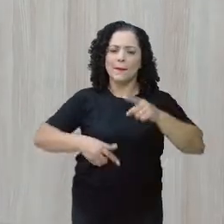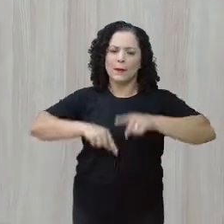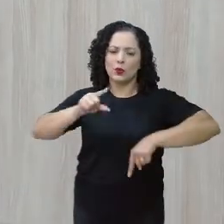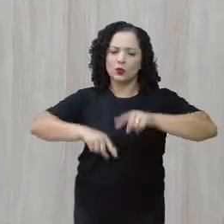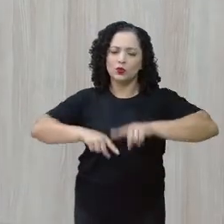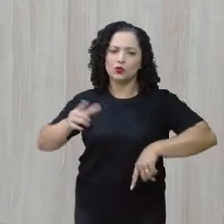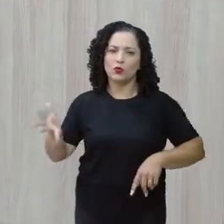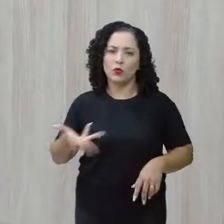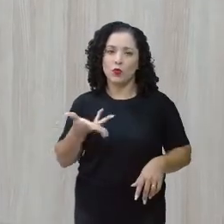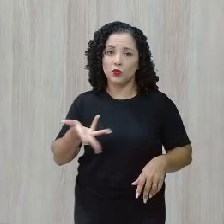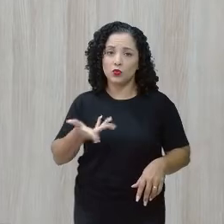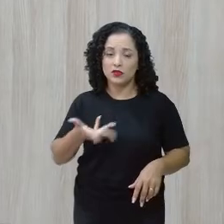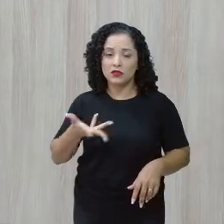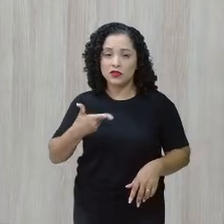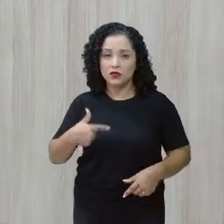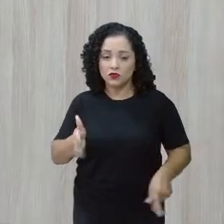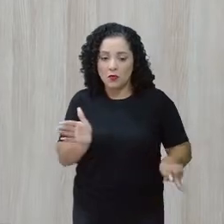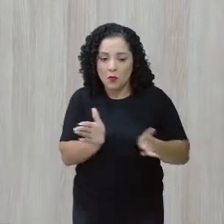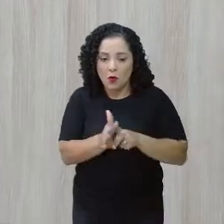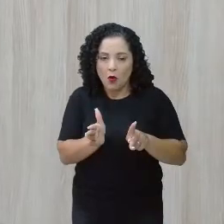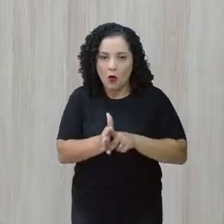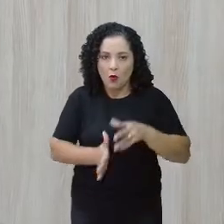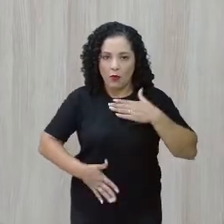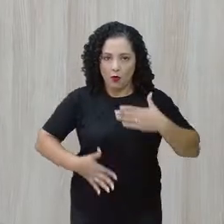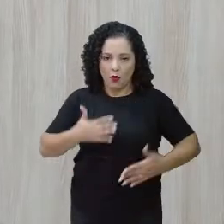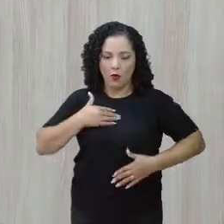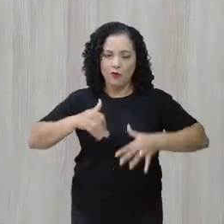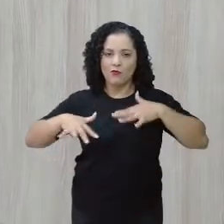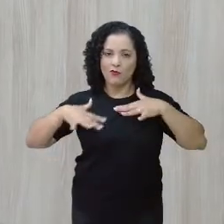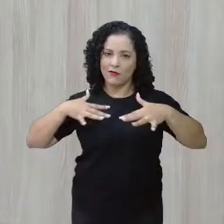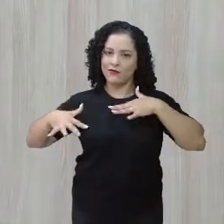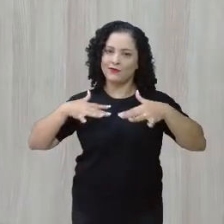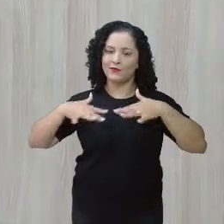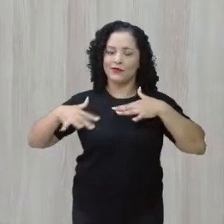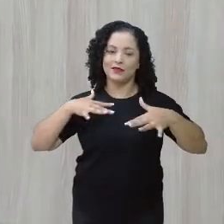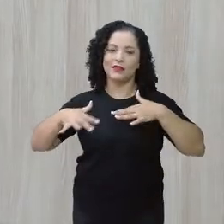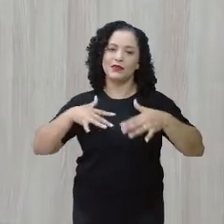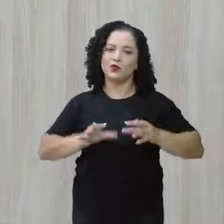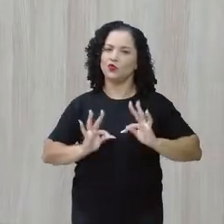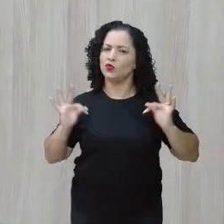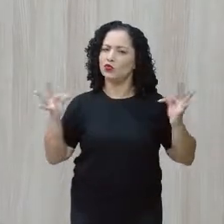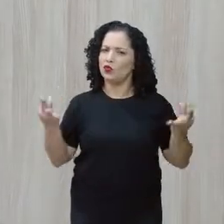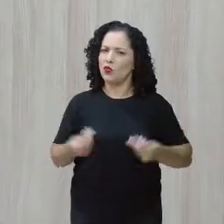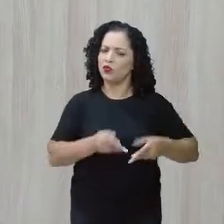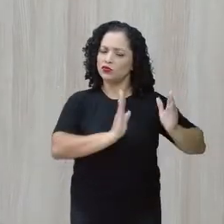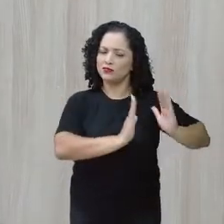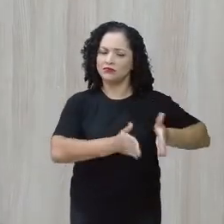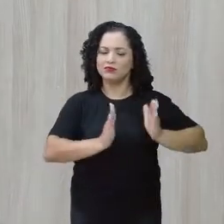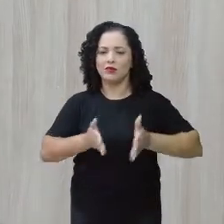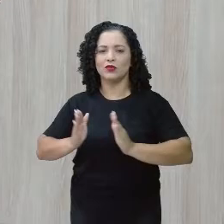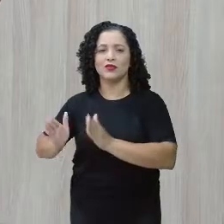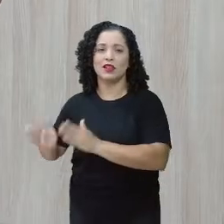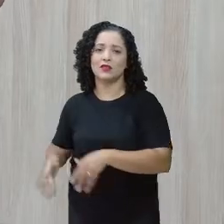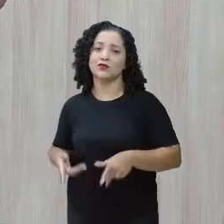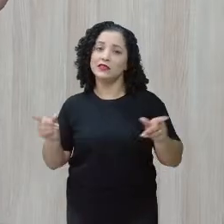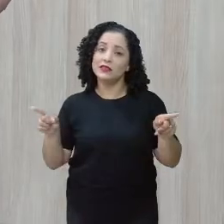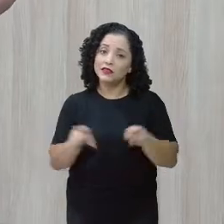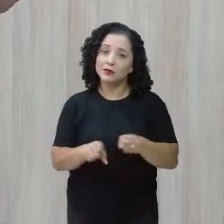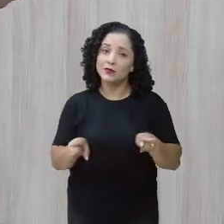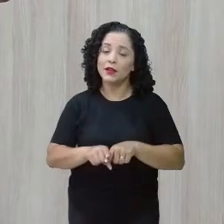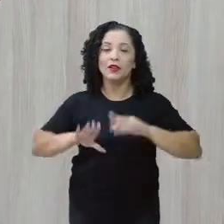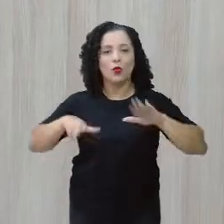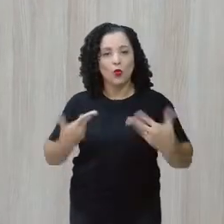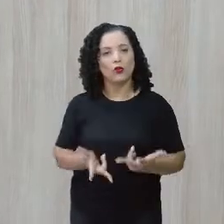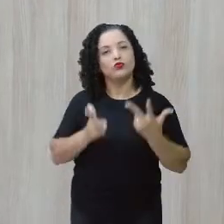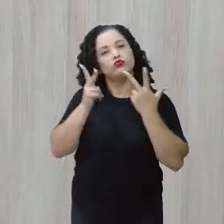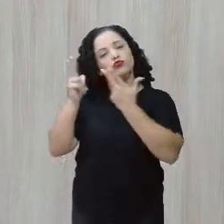as ações do nosso corpo, com o movimento do nosso corpo, com todas as ações que realizamos, até mesmo quando estamos dormindo.